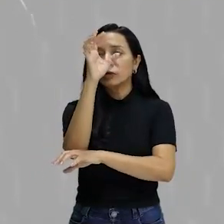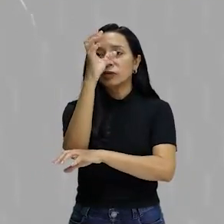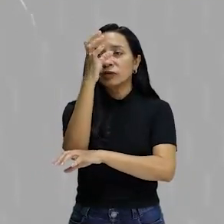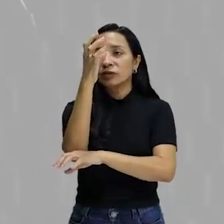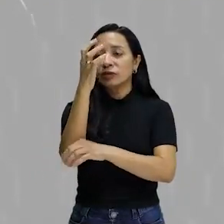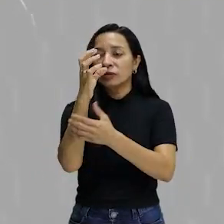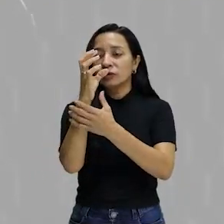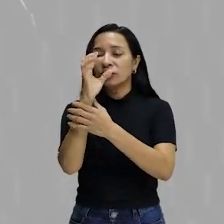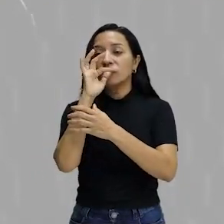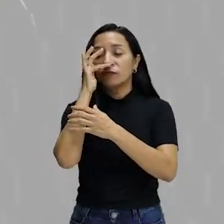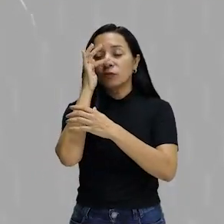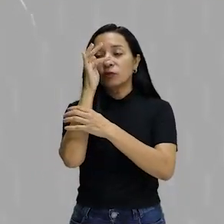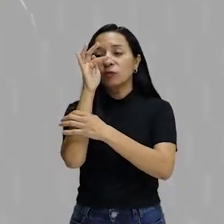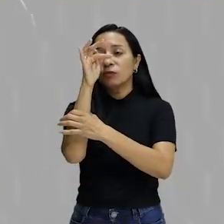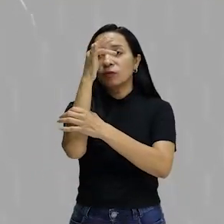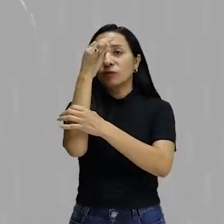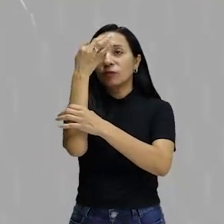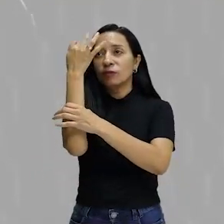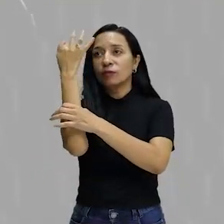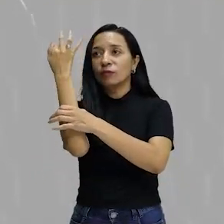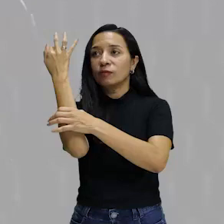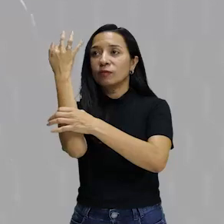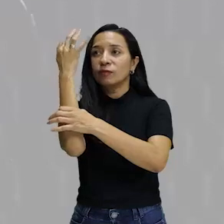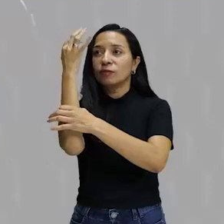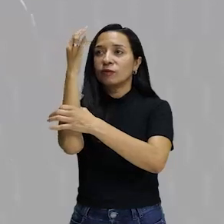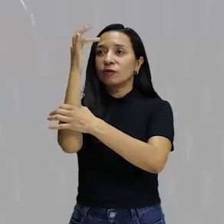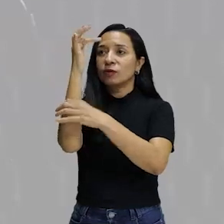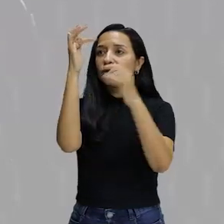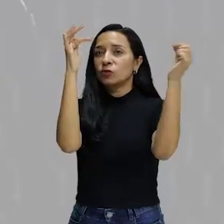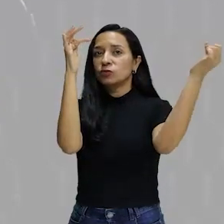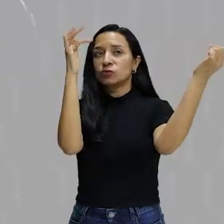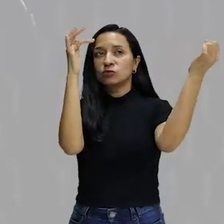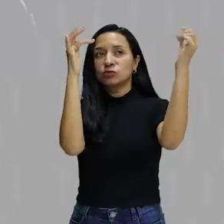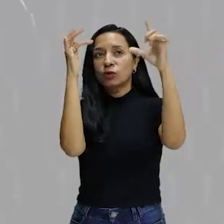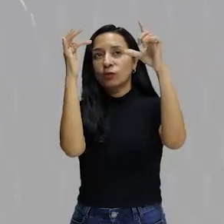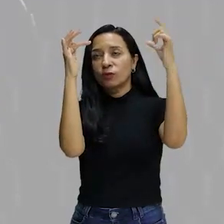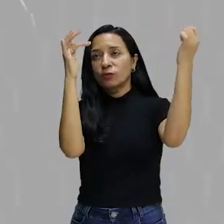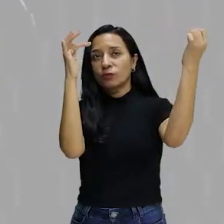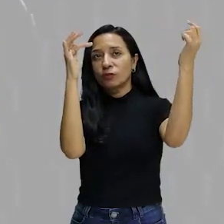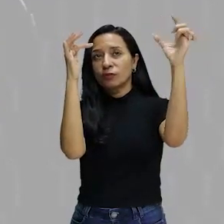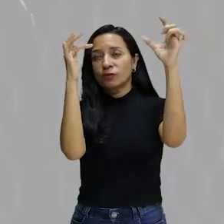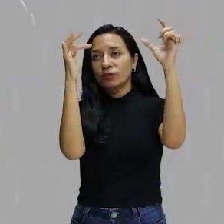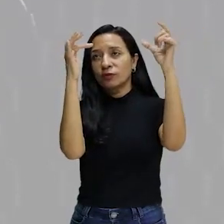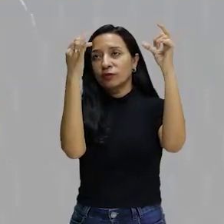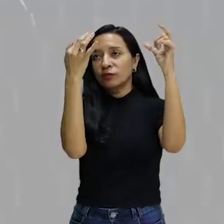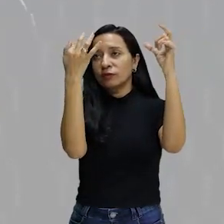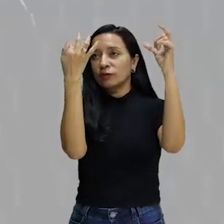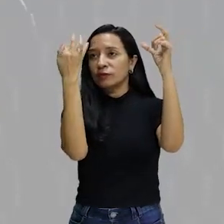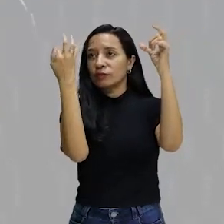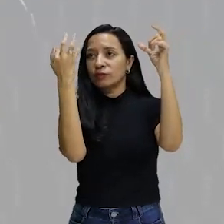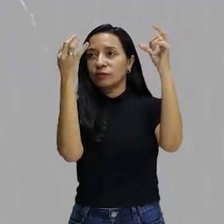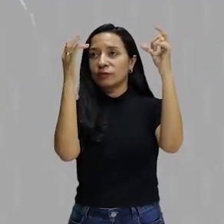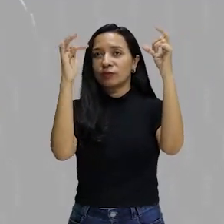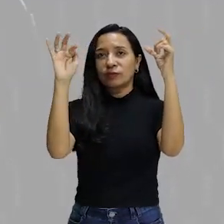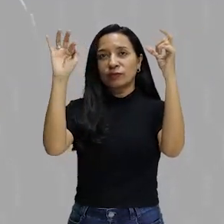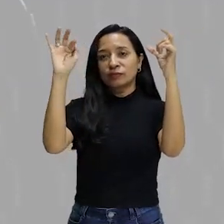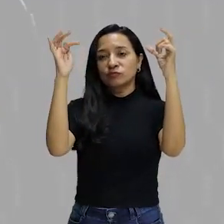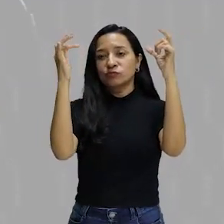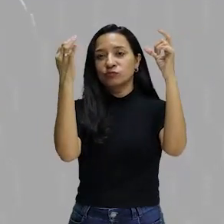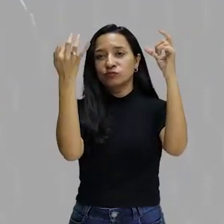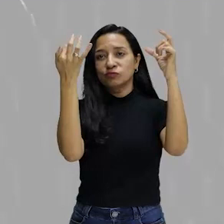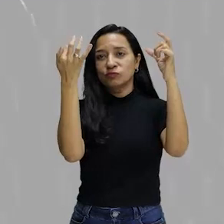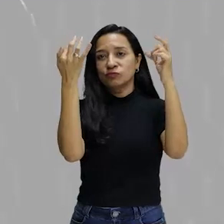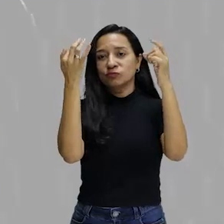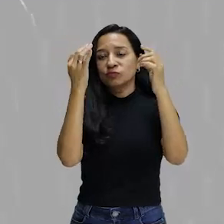que o girassol, conforme o sol ele vai migrando de um local para o outro, esse girassol ele vai sempre